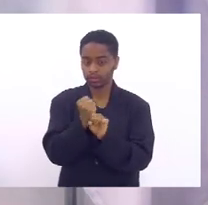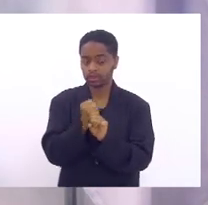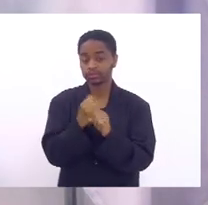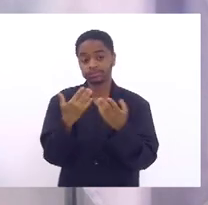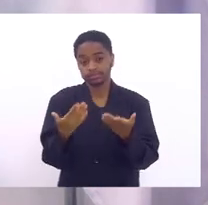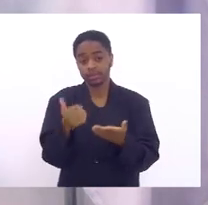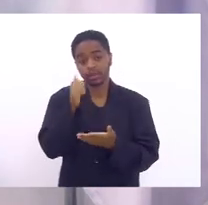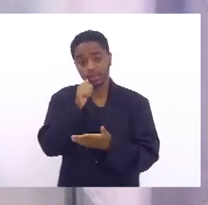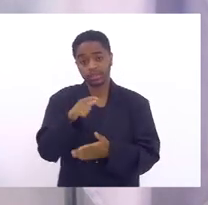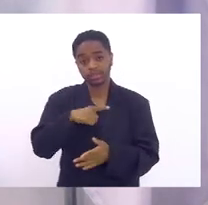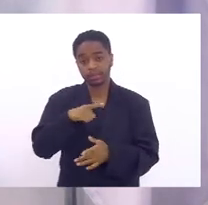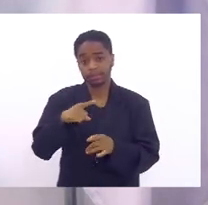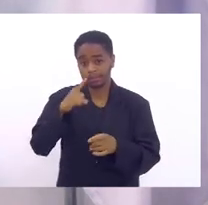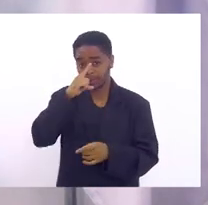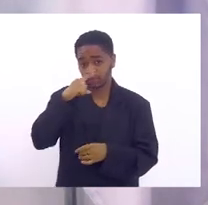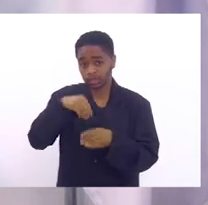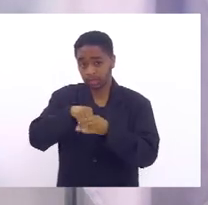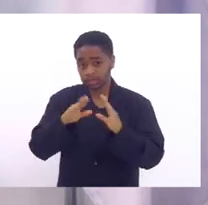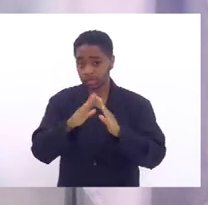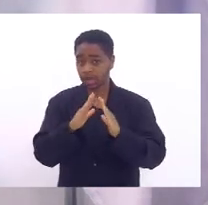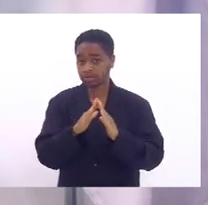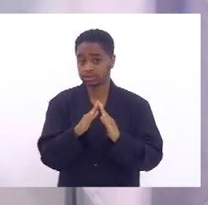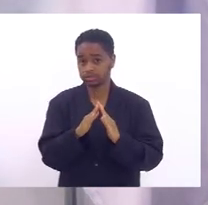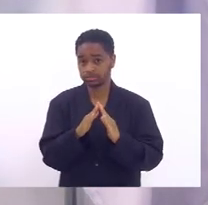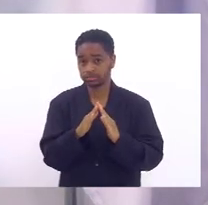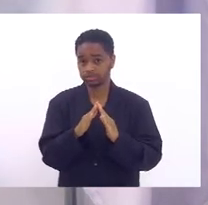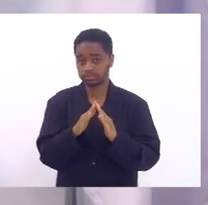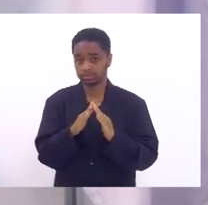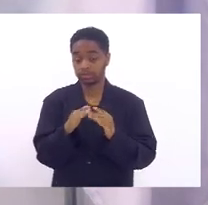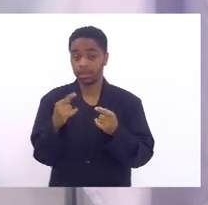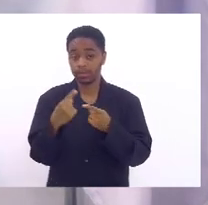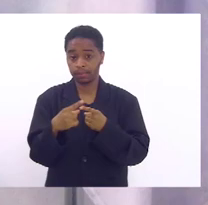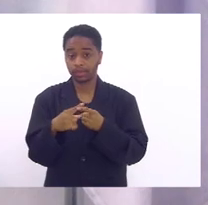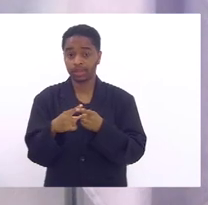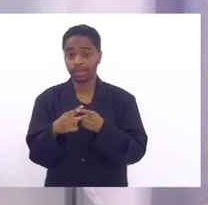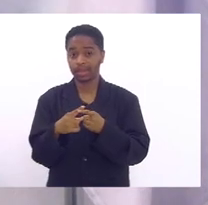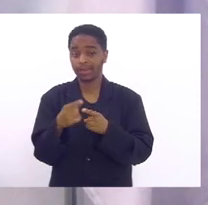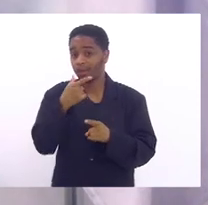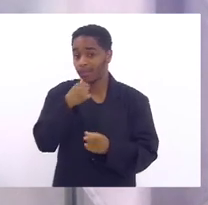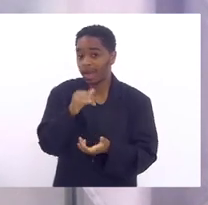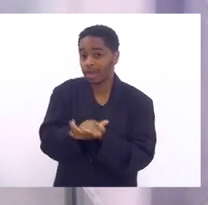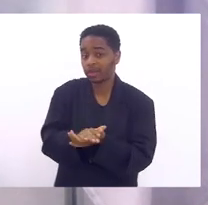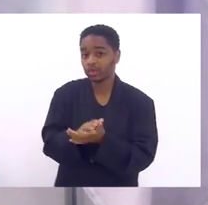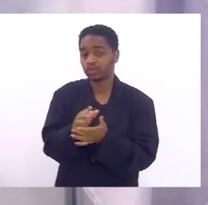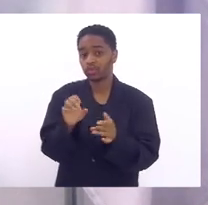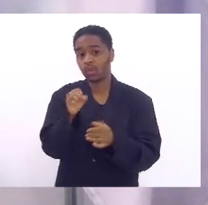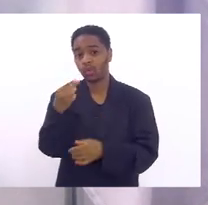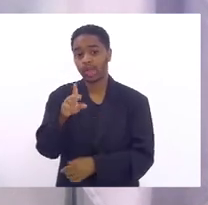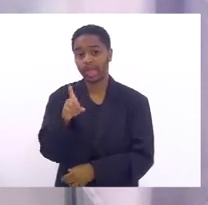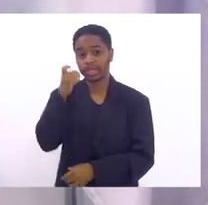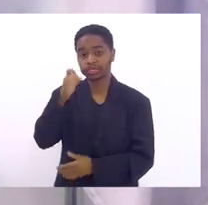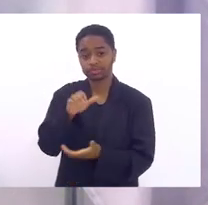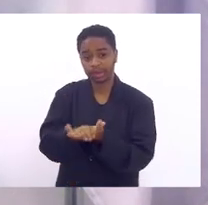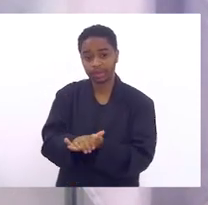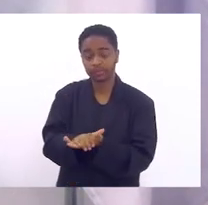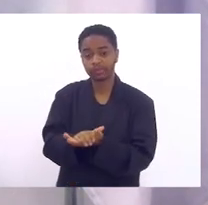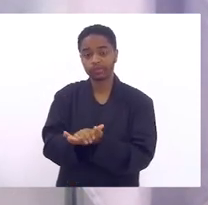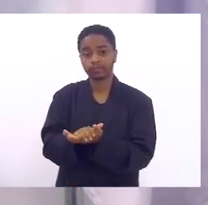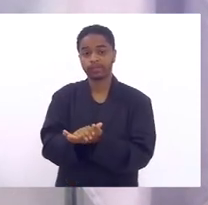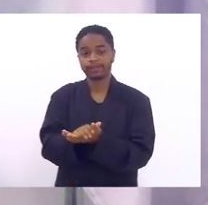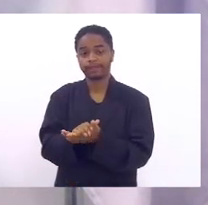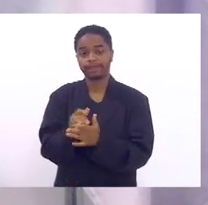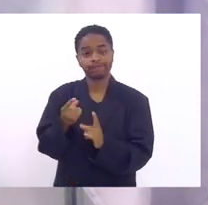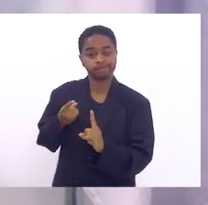ameaçadas dentro das suas próprias casas né são companheiros ex-companheiros que eh ameaçam essas